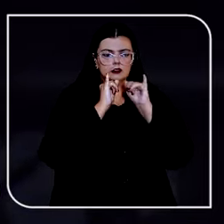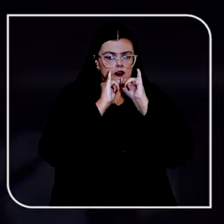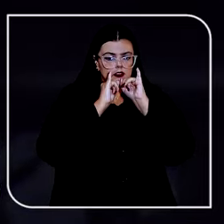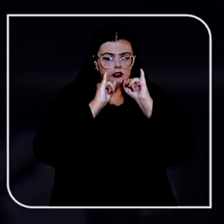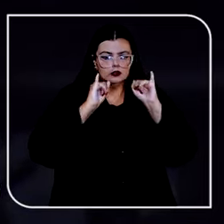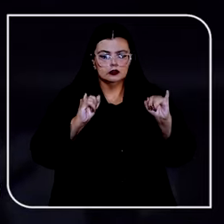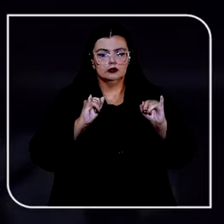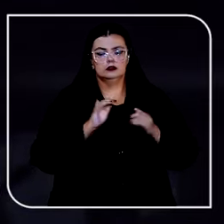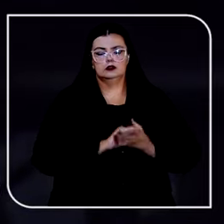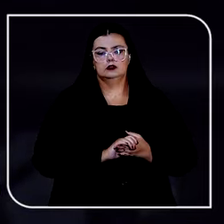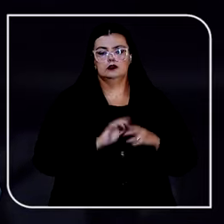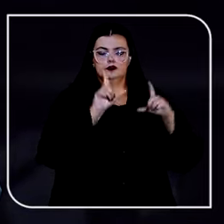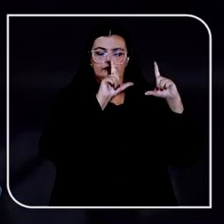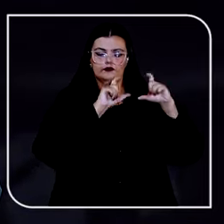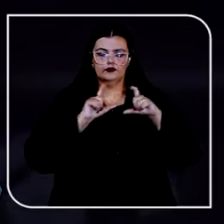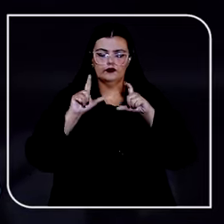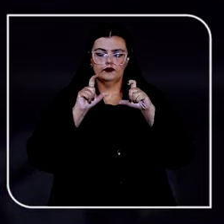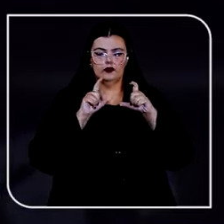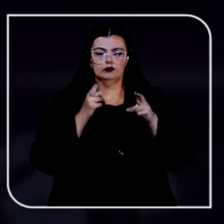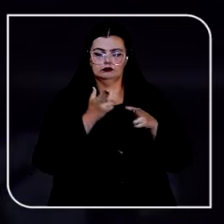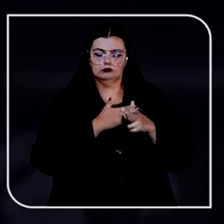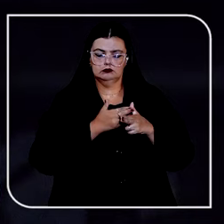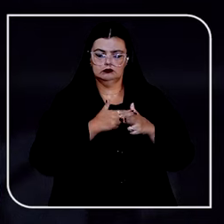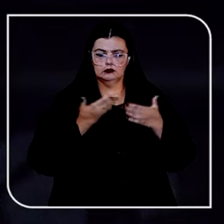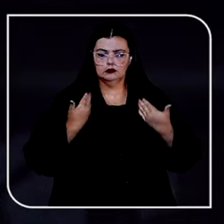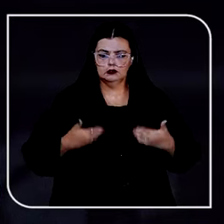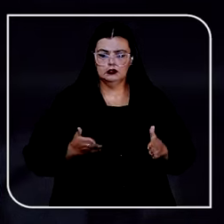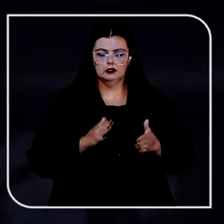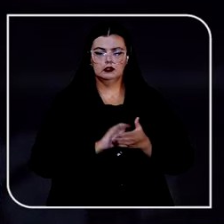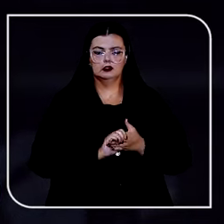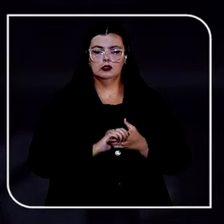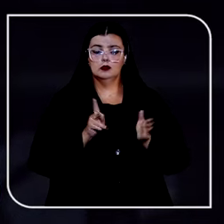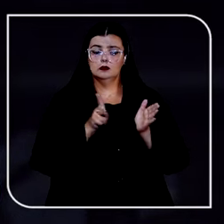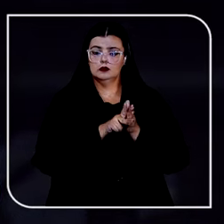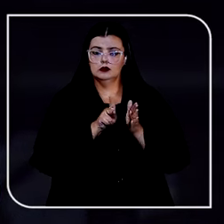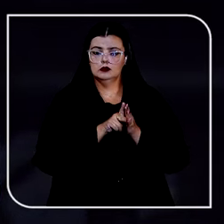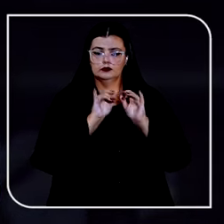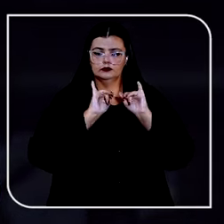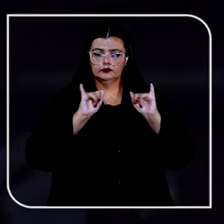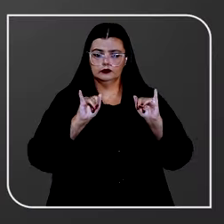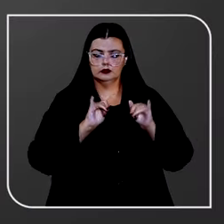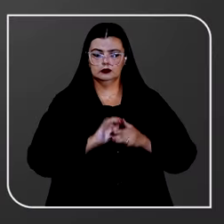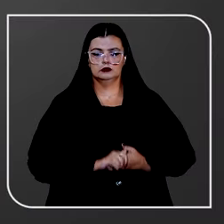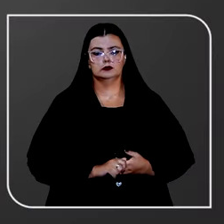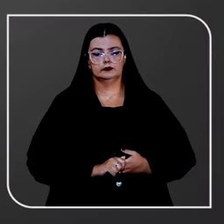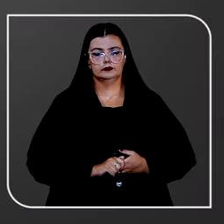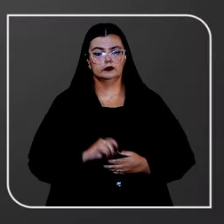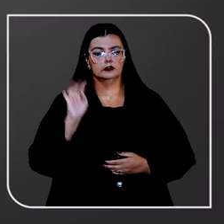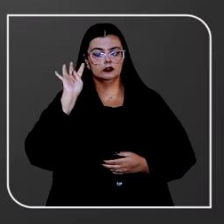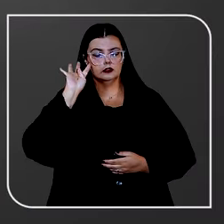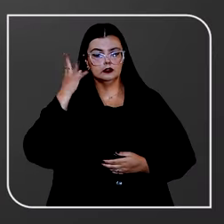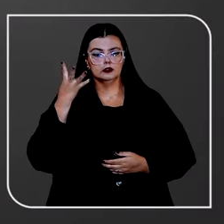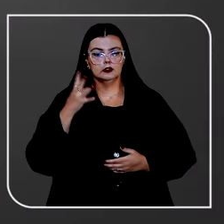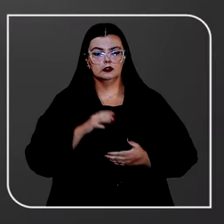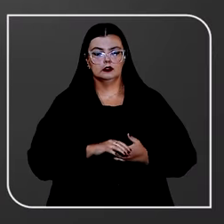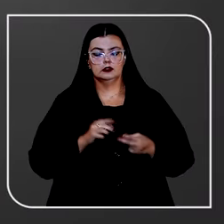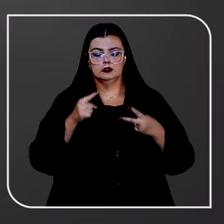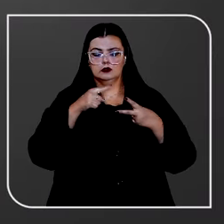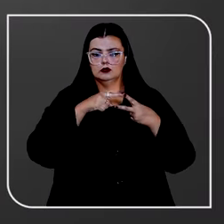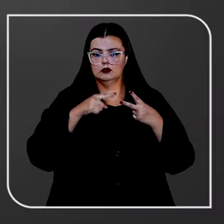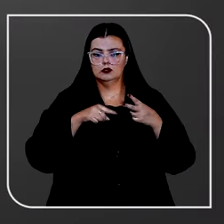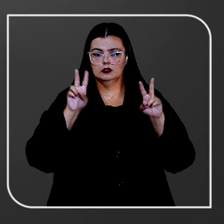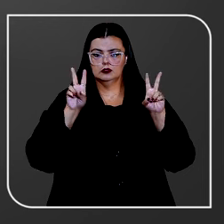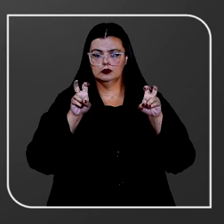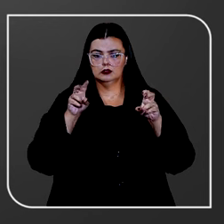de divulgação indevida de imagens íntimas conduzidas com finalidade comercial A decisão foi em razão de